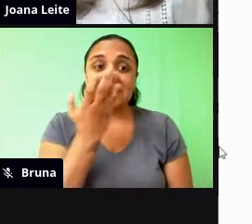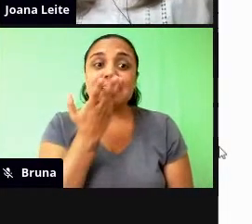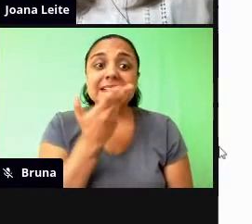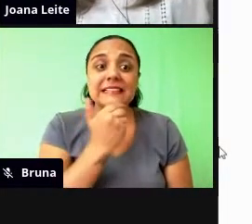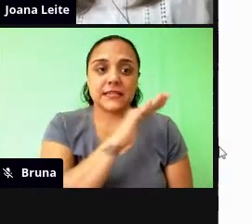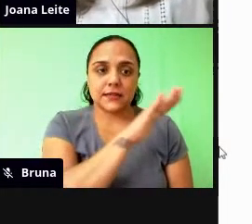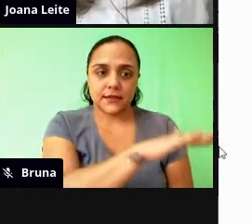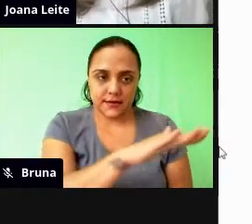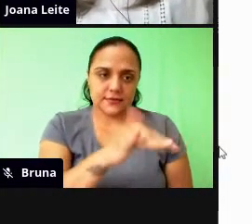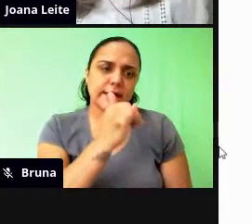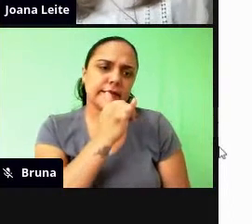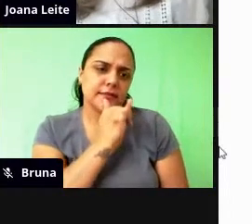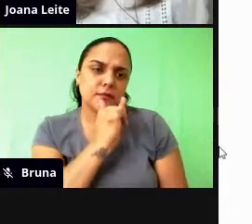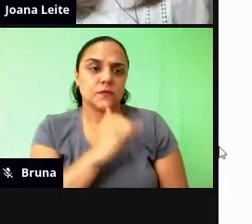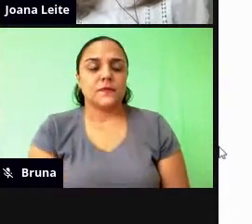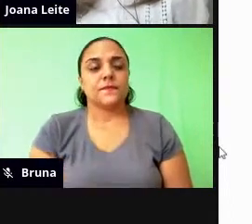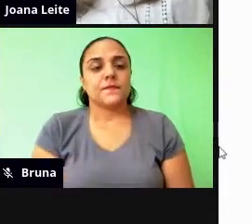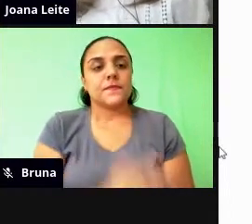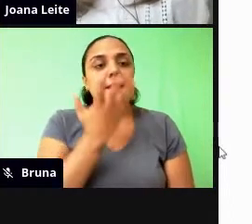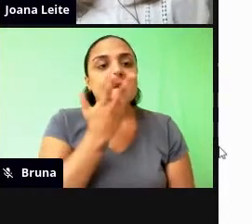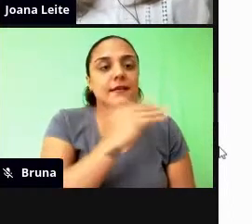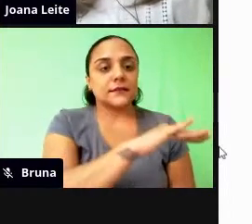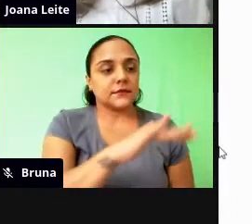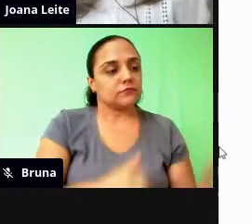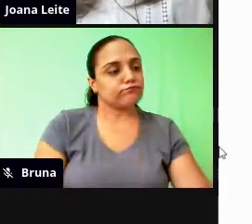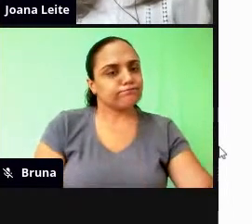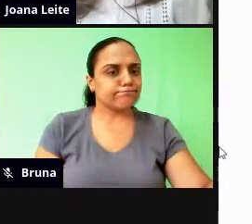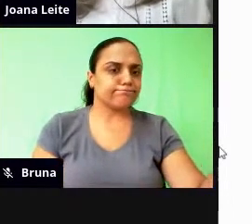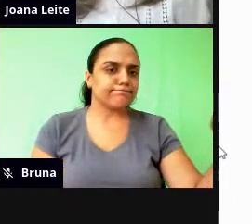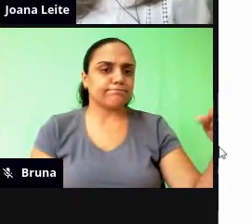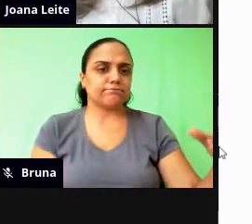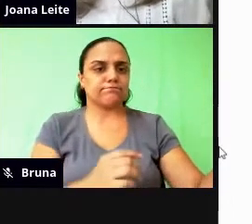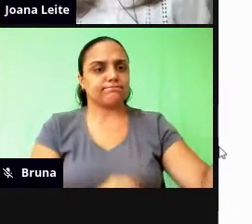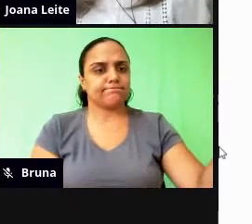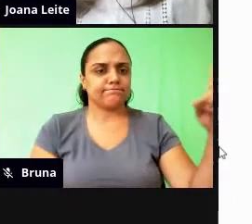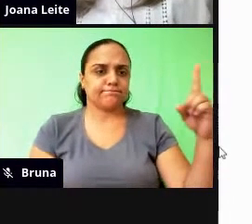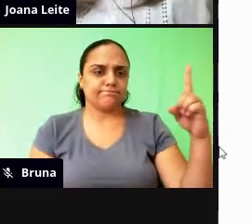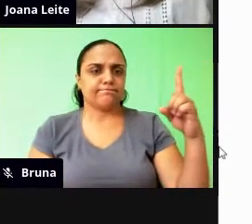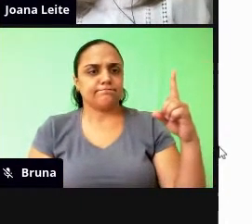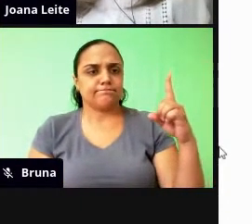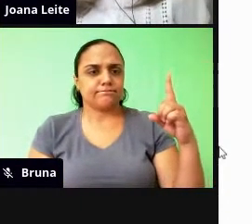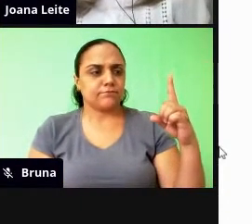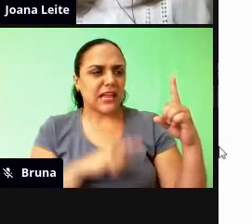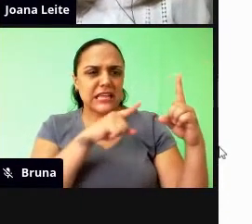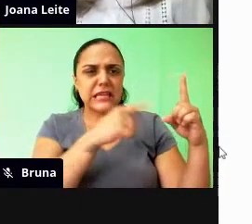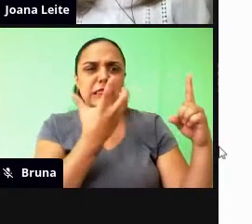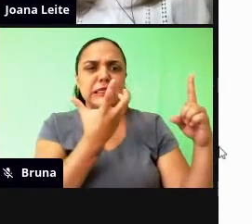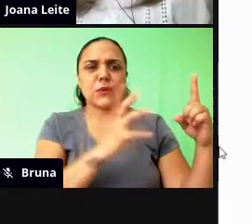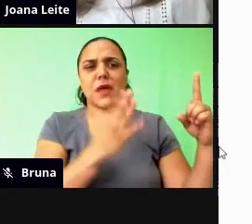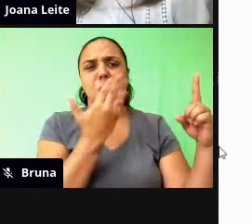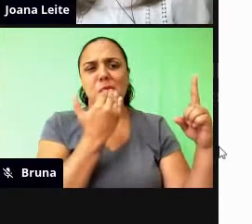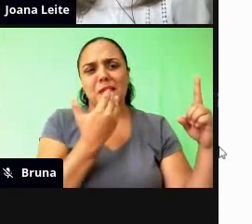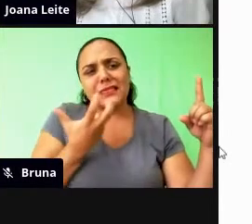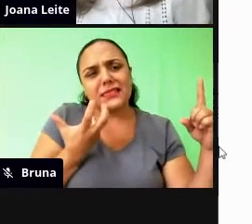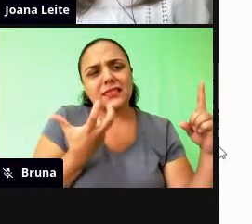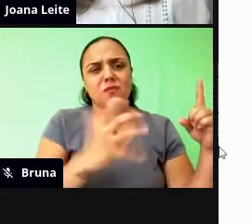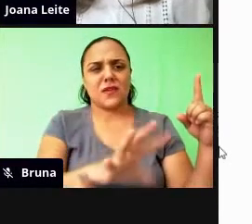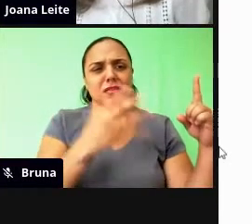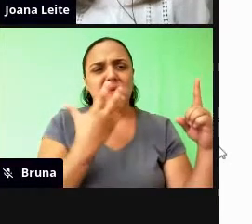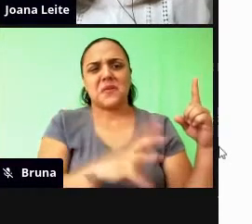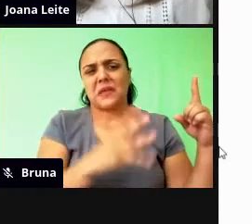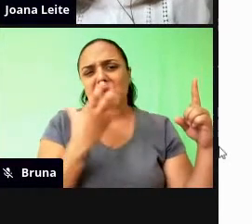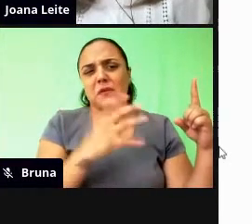mais comuns, a gente recebe uma criança no consultório que vem com queixa de dificuldades alimentares, né? Que é uma coisa que eu também vou citar aqui no